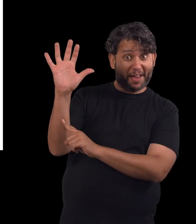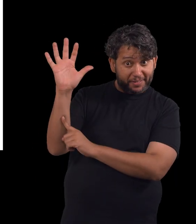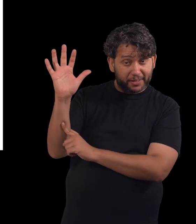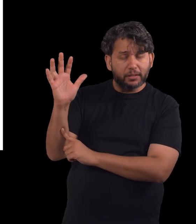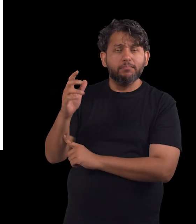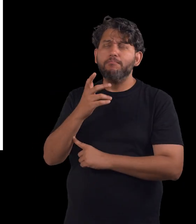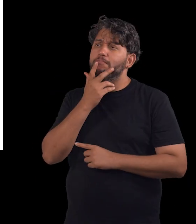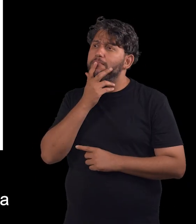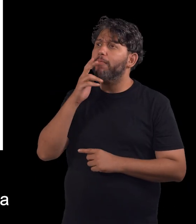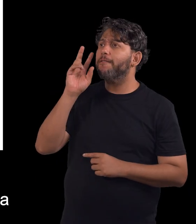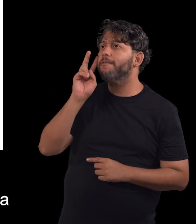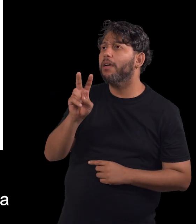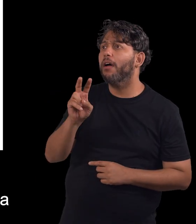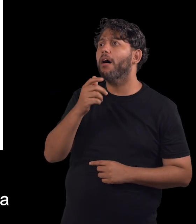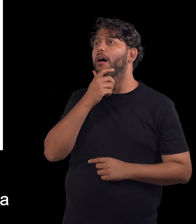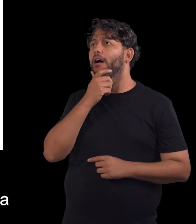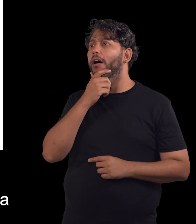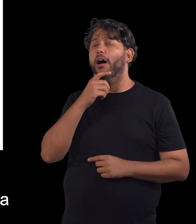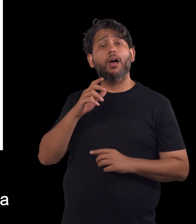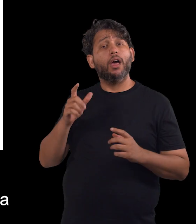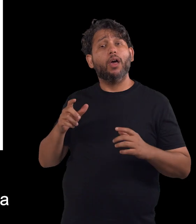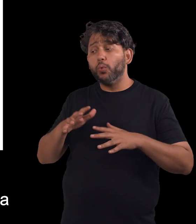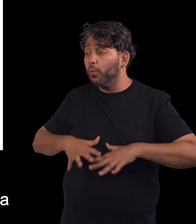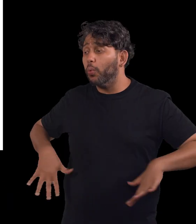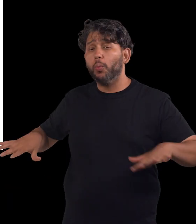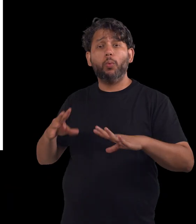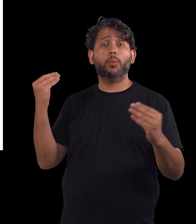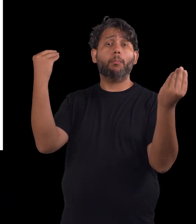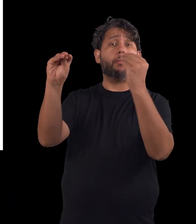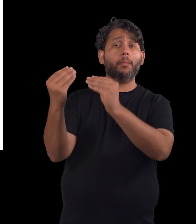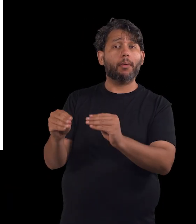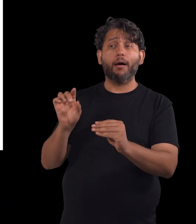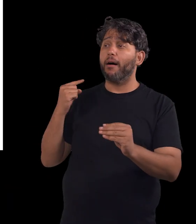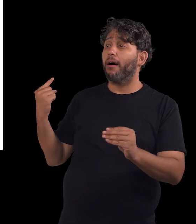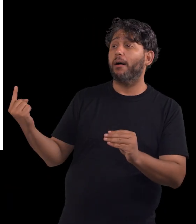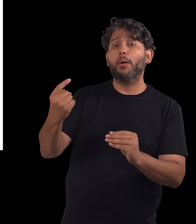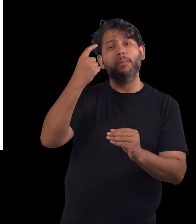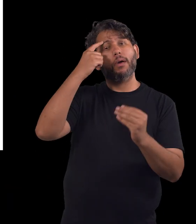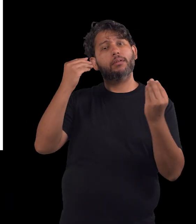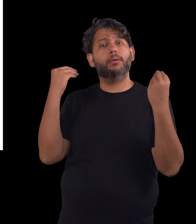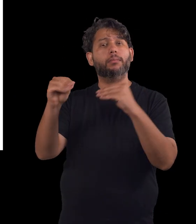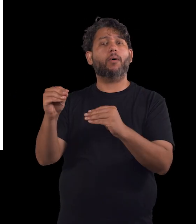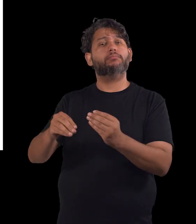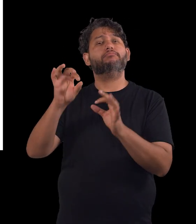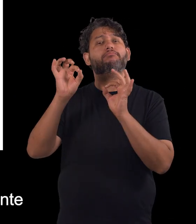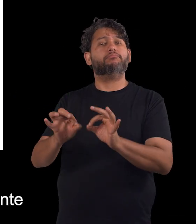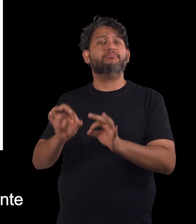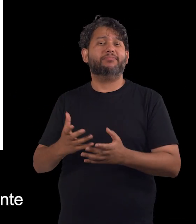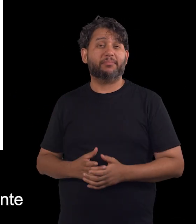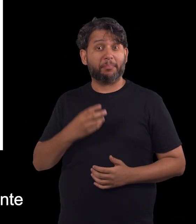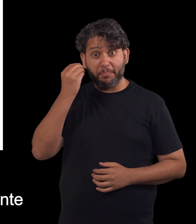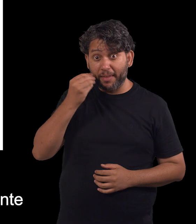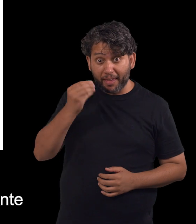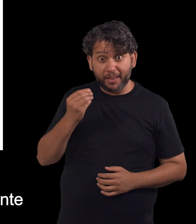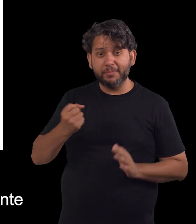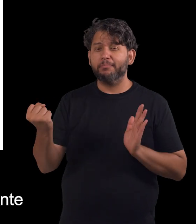folhas na árvore, a turma constrói uma instalação coletiva que materializa pensamentos e compromissos. A